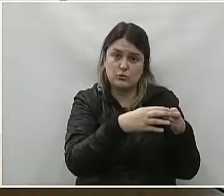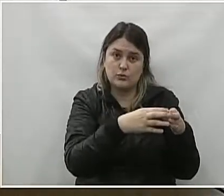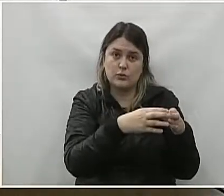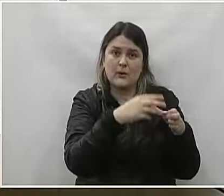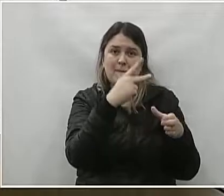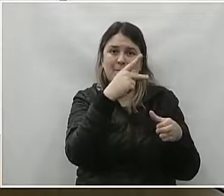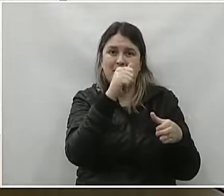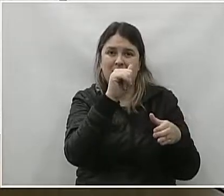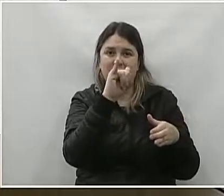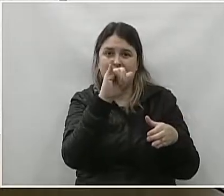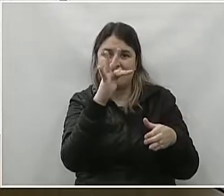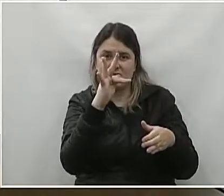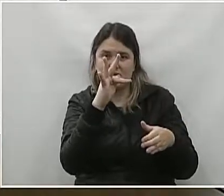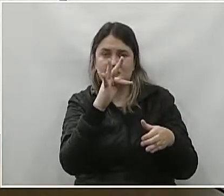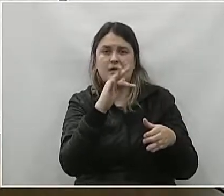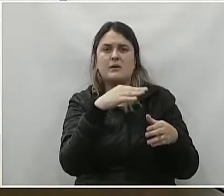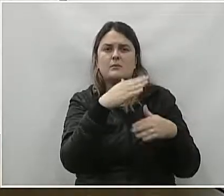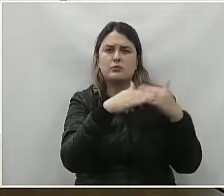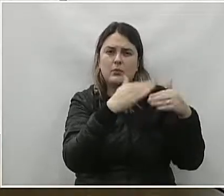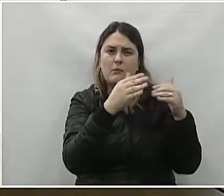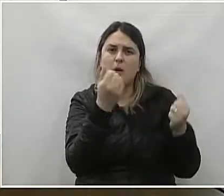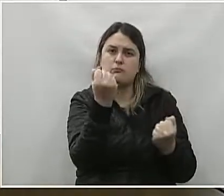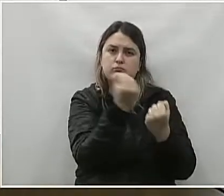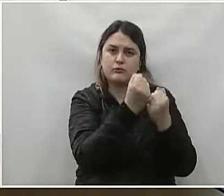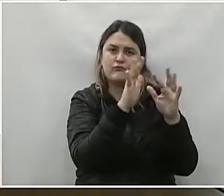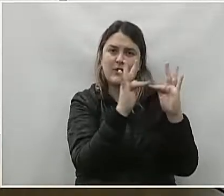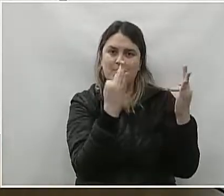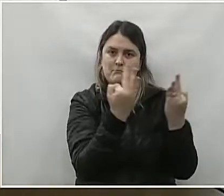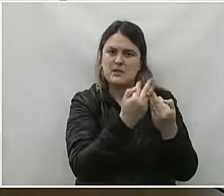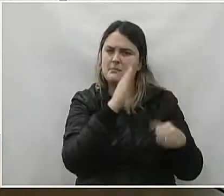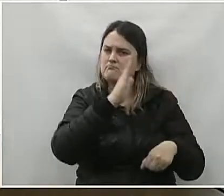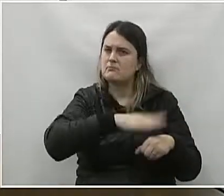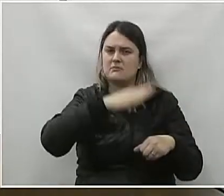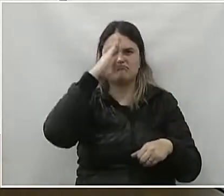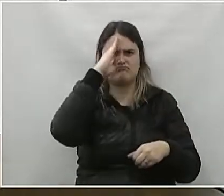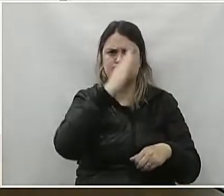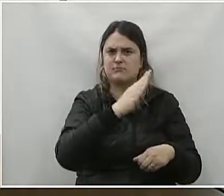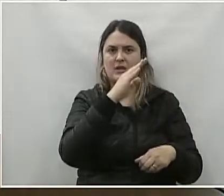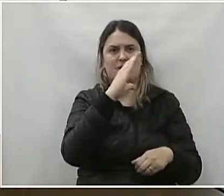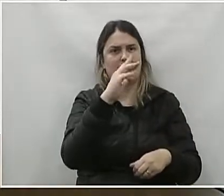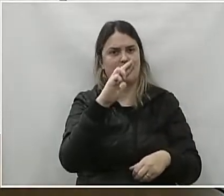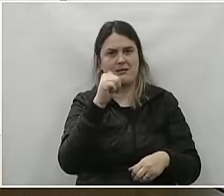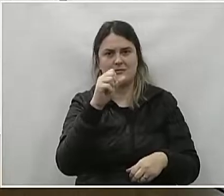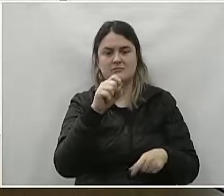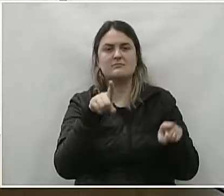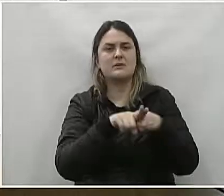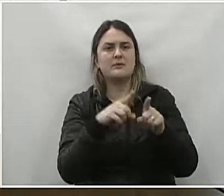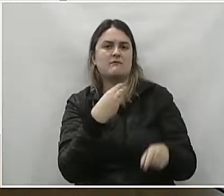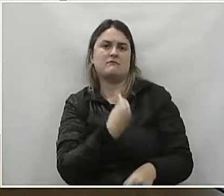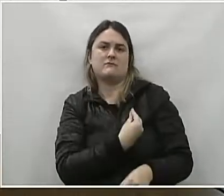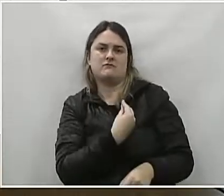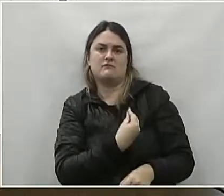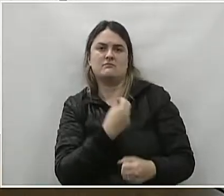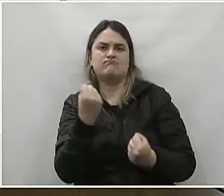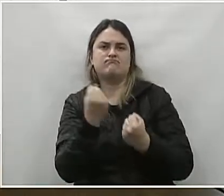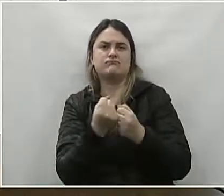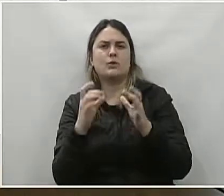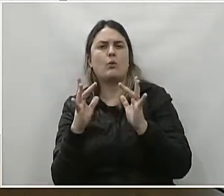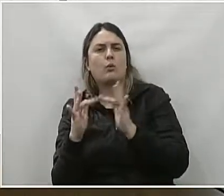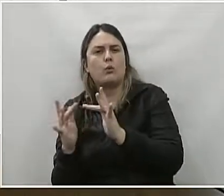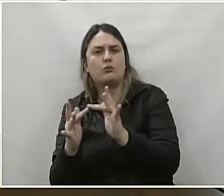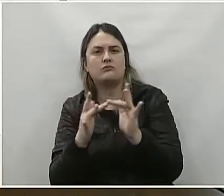Grupo PAIF, que é o Programa de Apoio Integral à Família, que é o carro-chefe do CRAS, e também os serviços de convivência e fortalecimento de